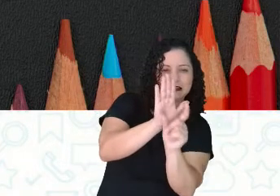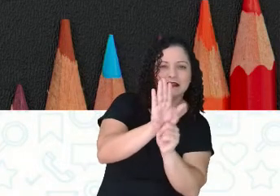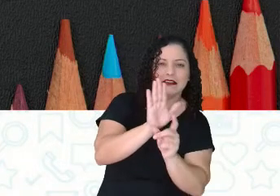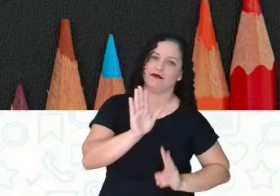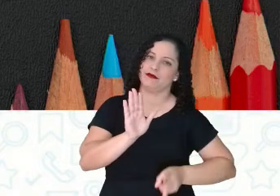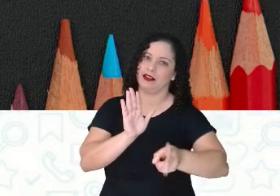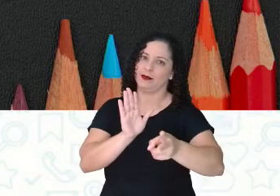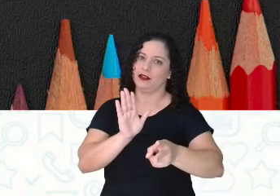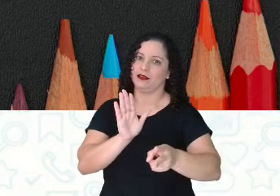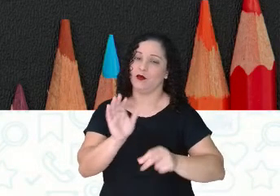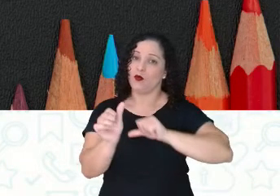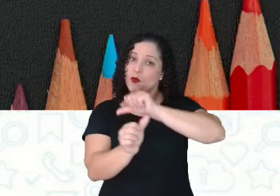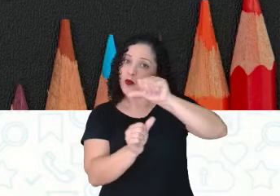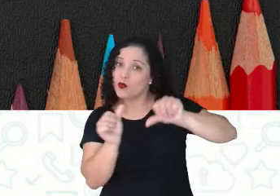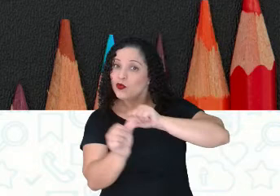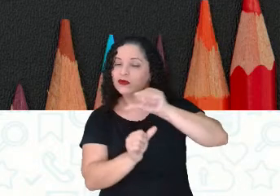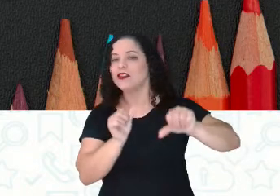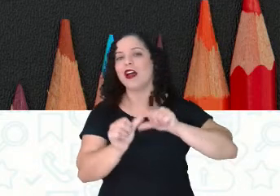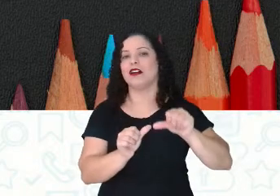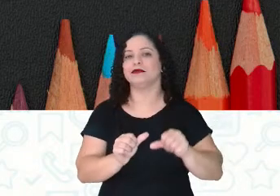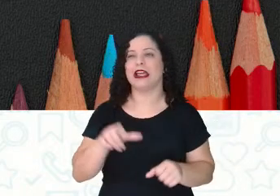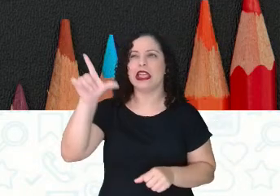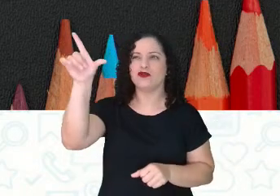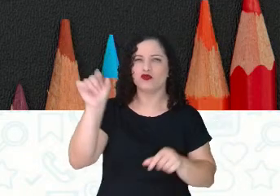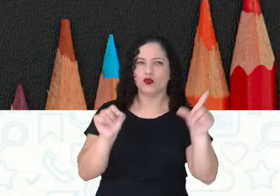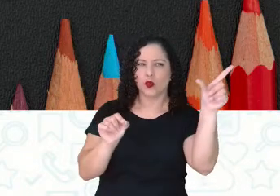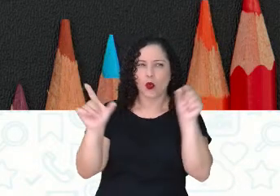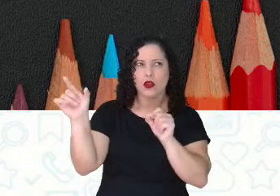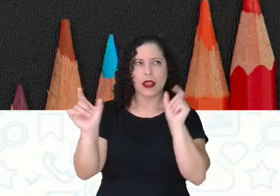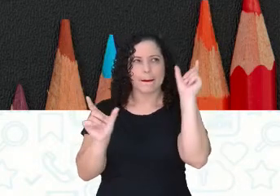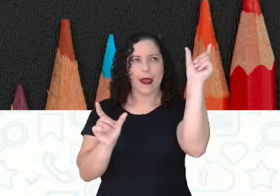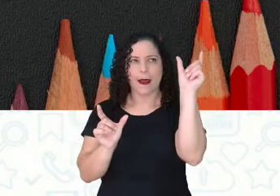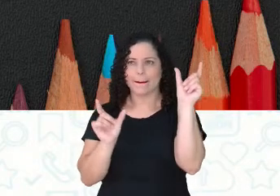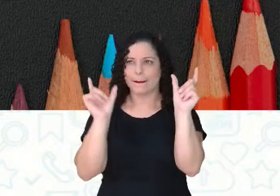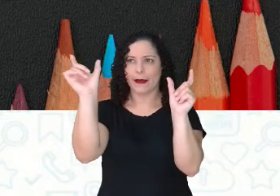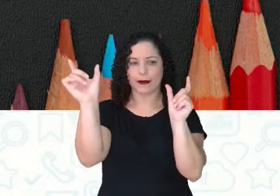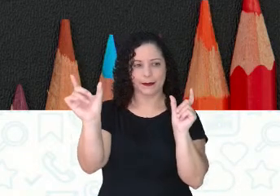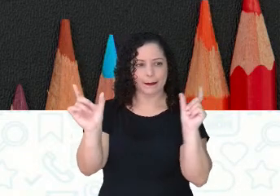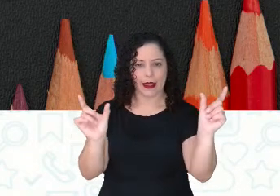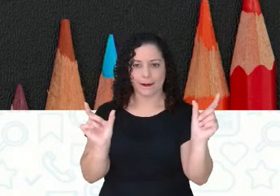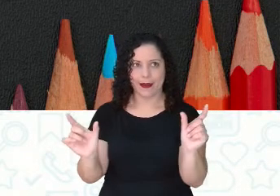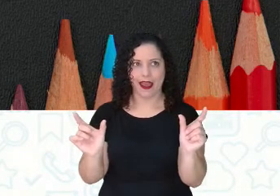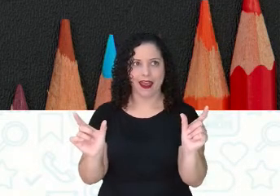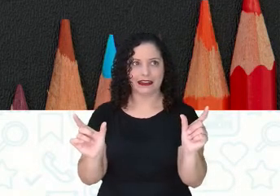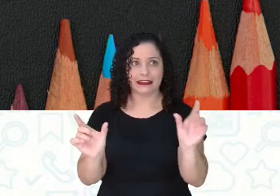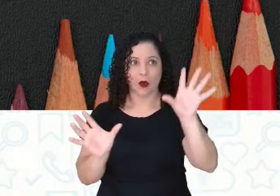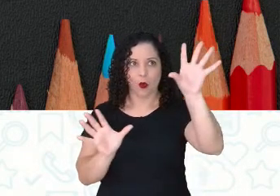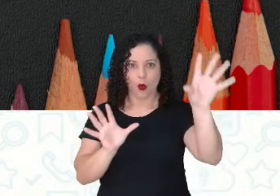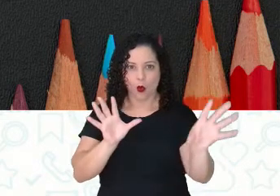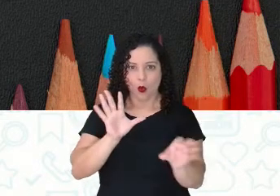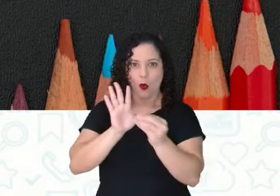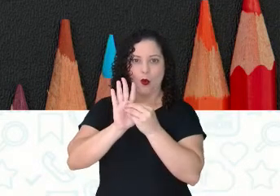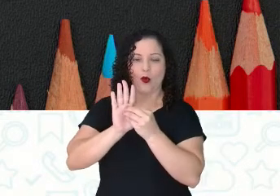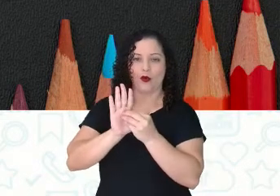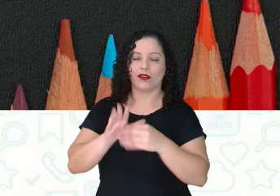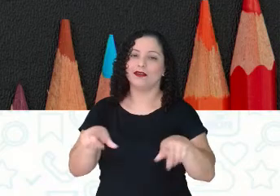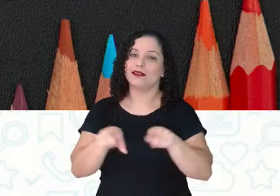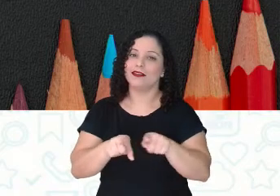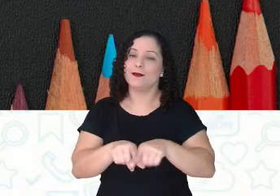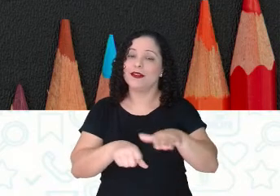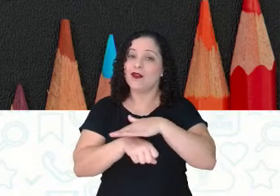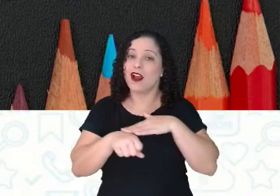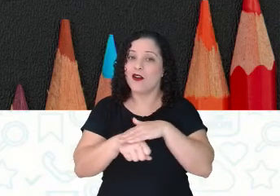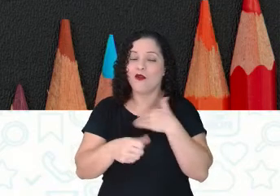Trata-se de escolher as palavras certas para usar em uma conversa que às vezes